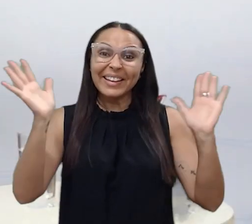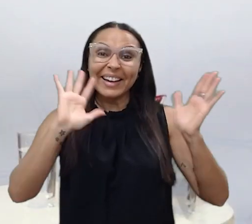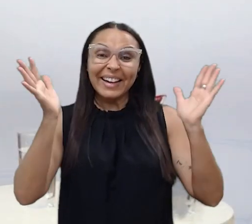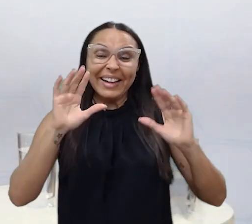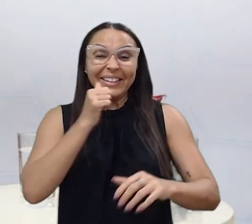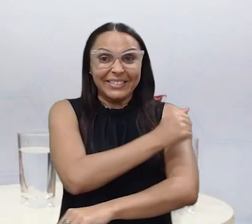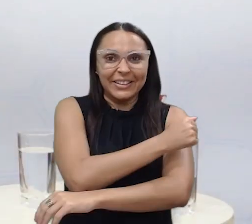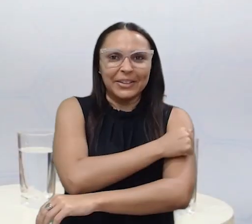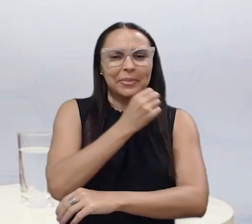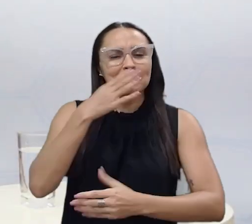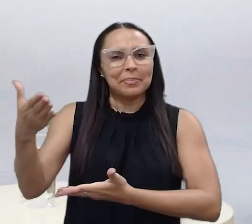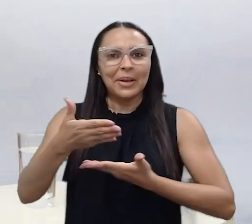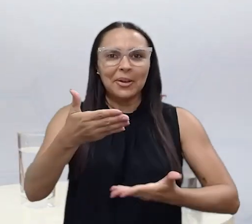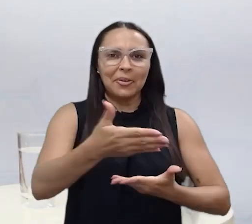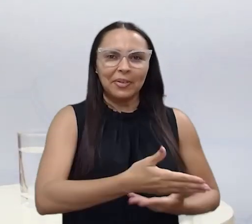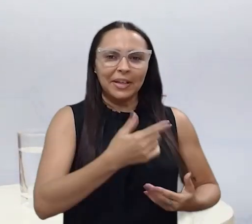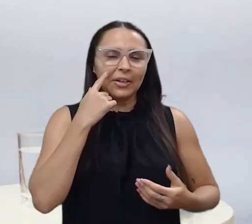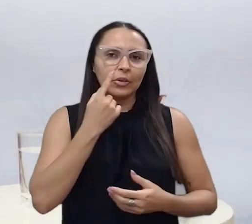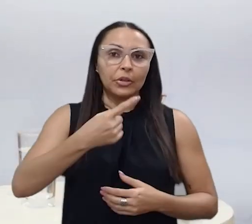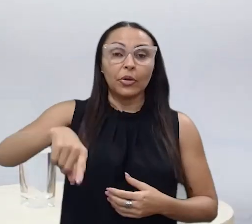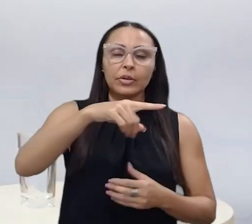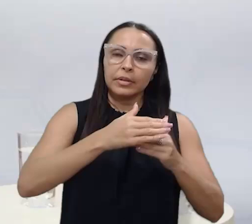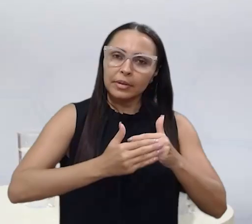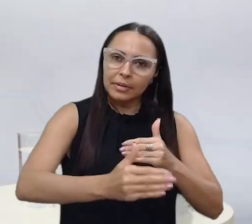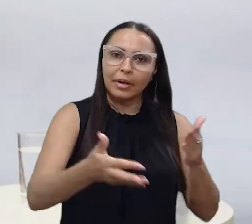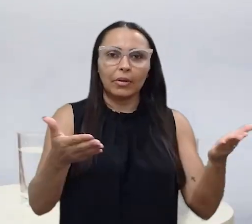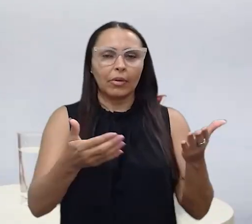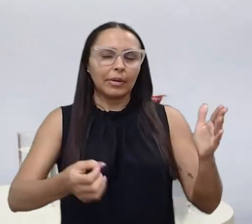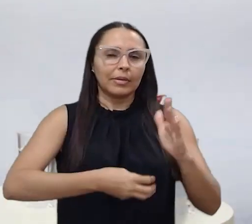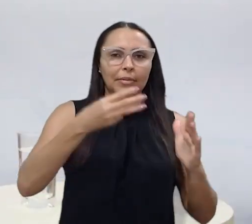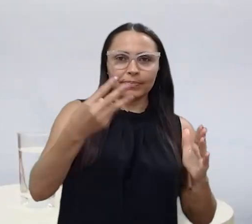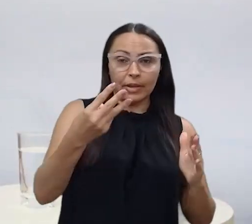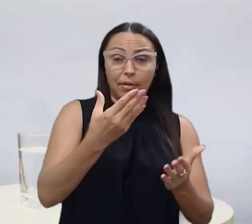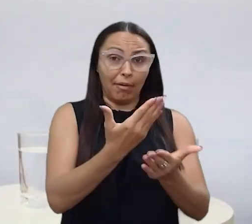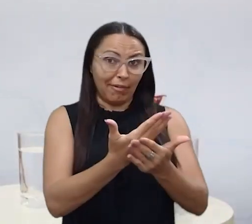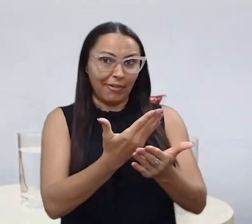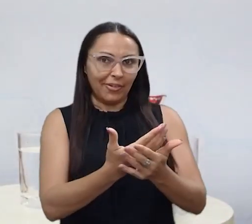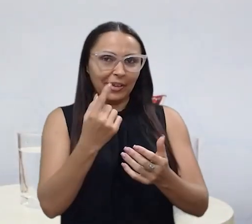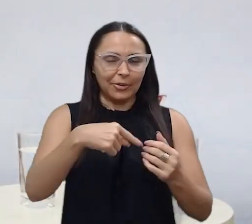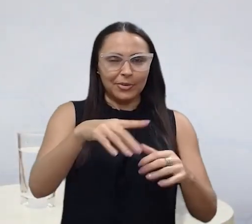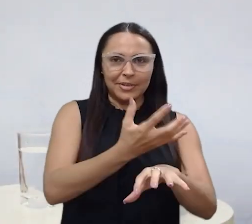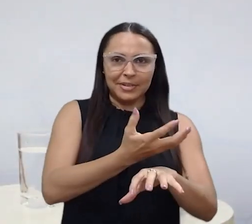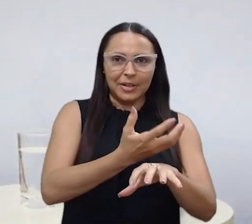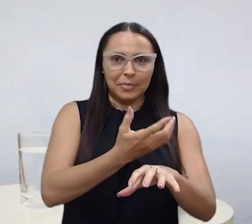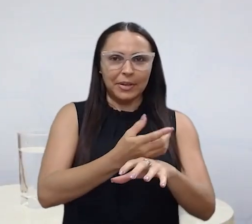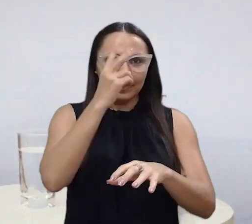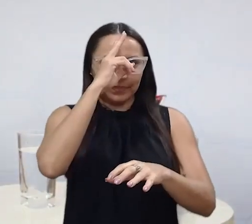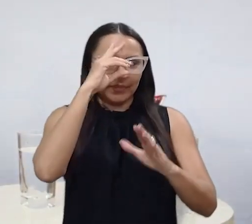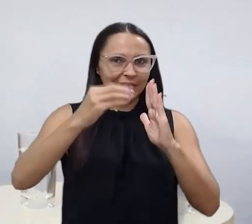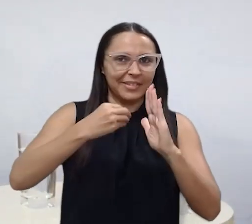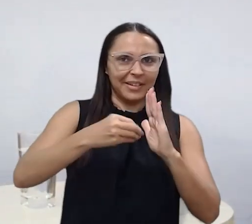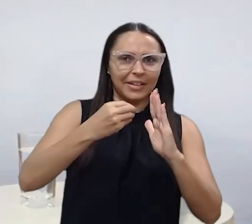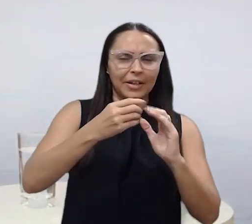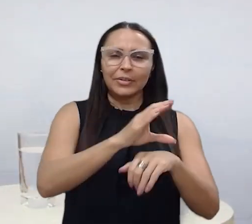Olá, querido estudante, bem-vindo de volta. Vamos iniciar agora a nossa terceira unidade da nossa disciplina História do Design